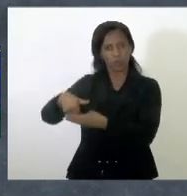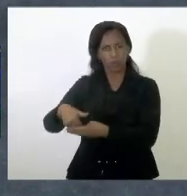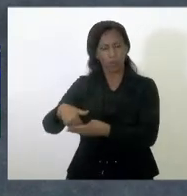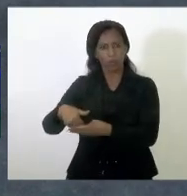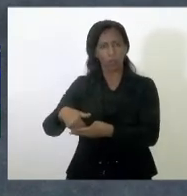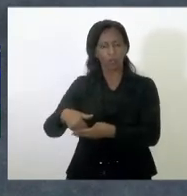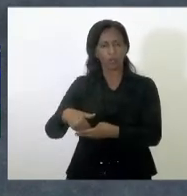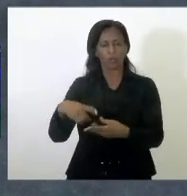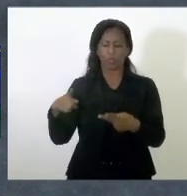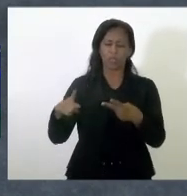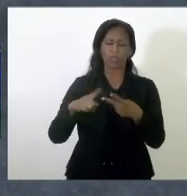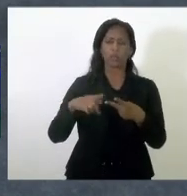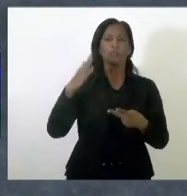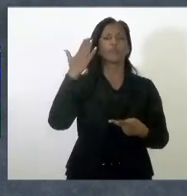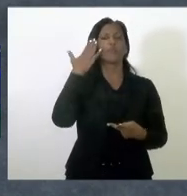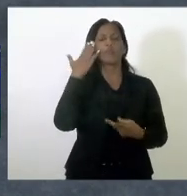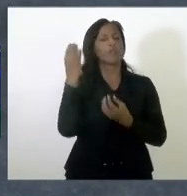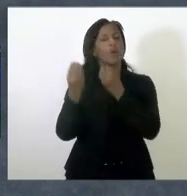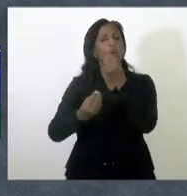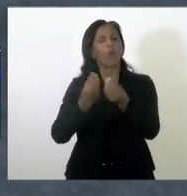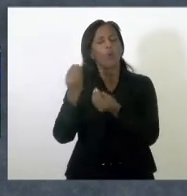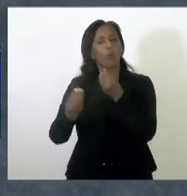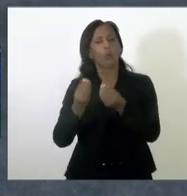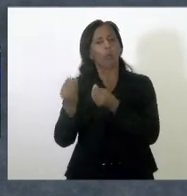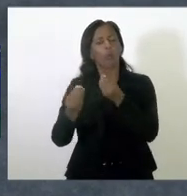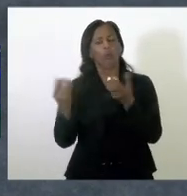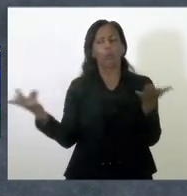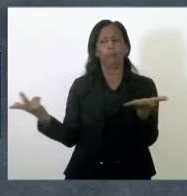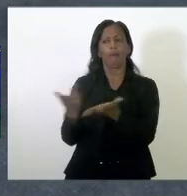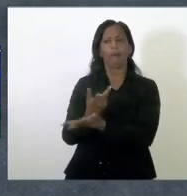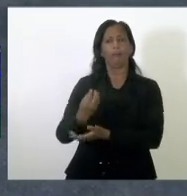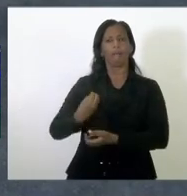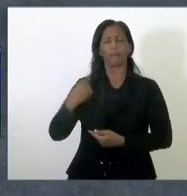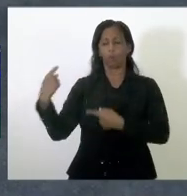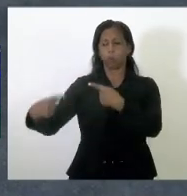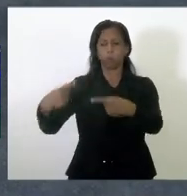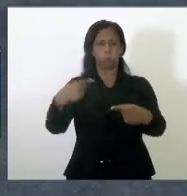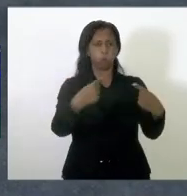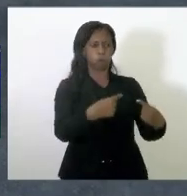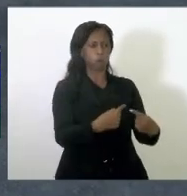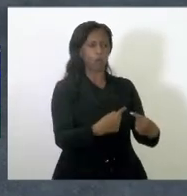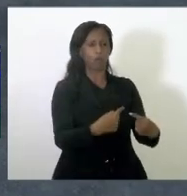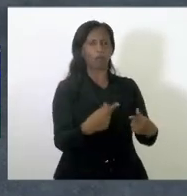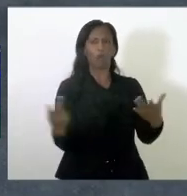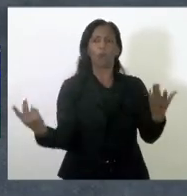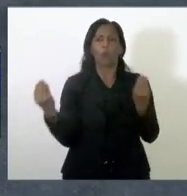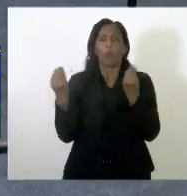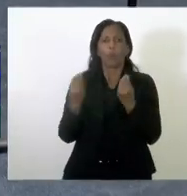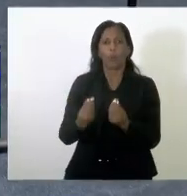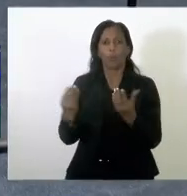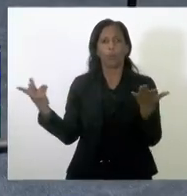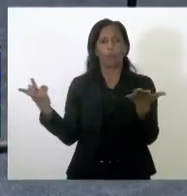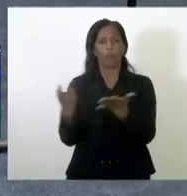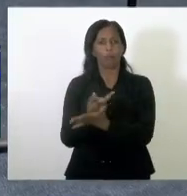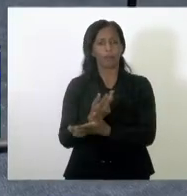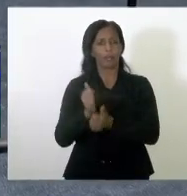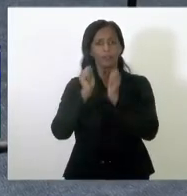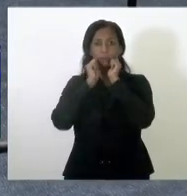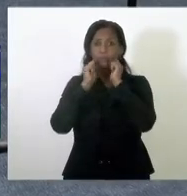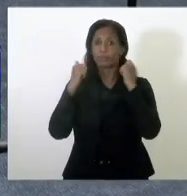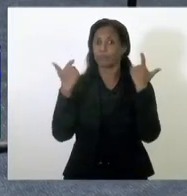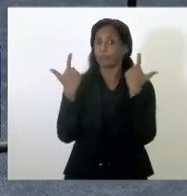entender efetivamente como funciona o Poder Legislativo nesse momento de tanta discussão sobre os poderes, como funciona o Poder Legislativo